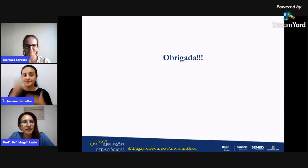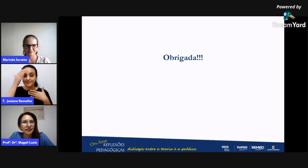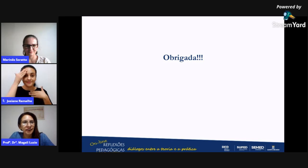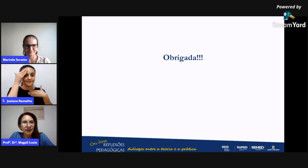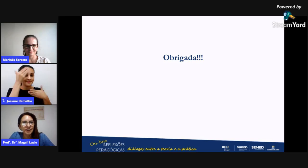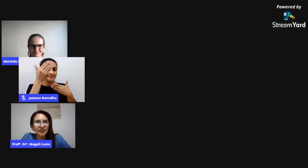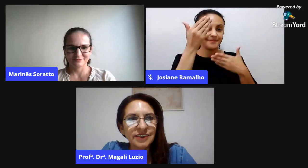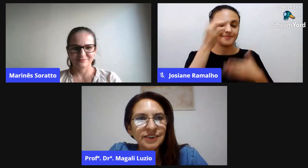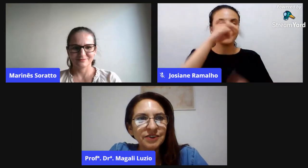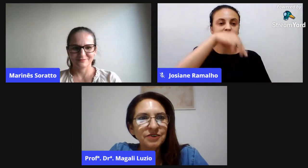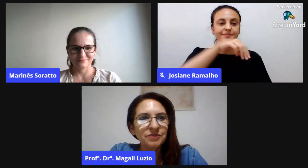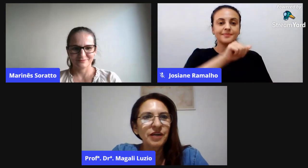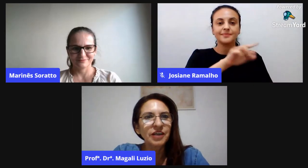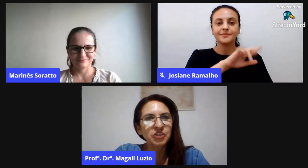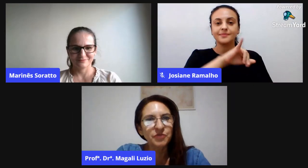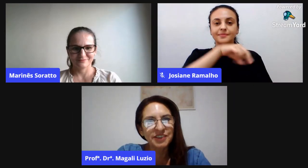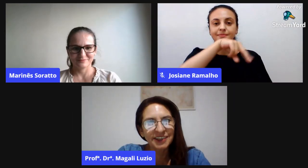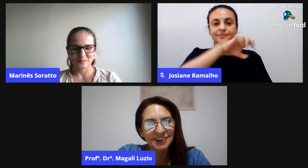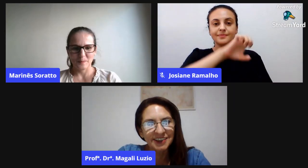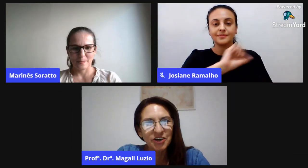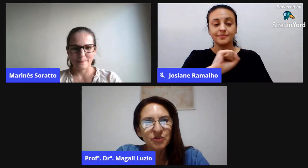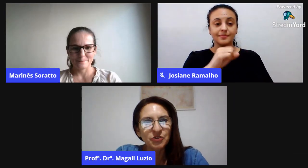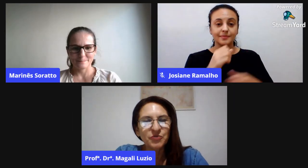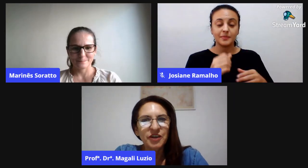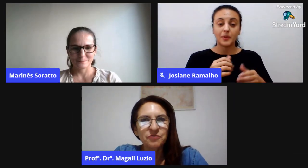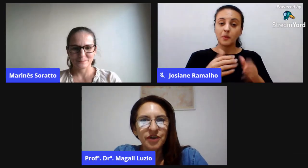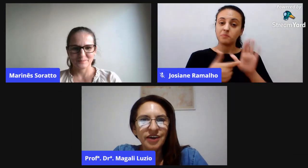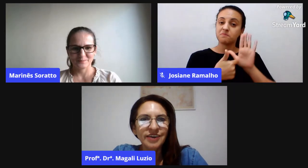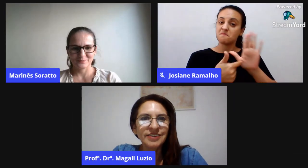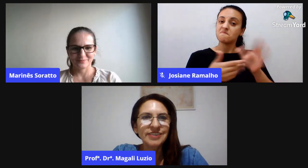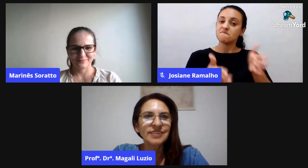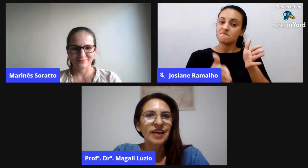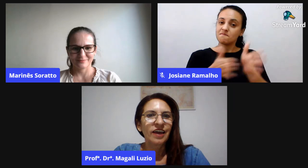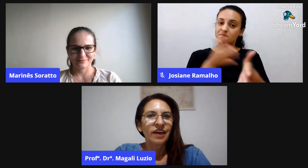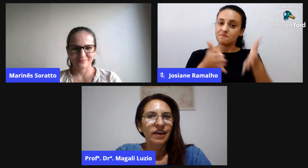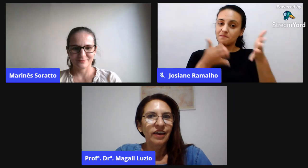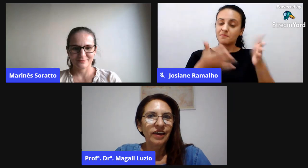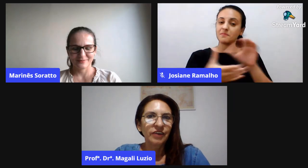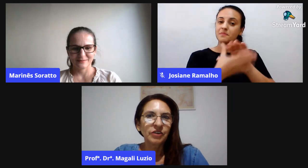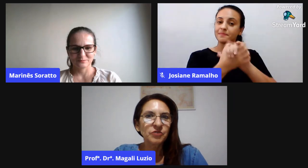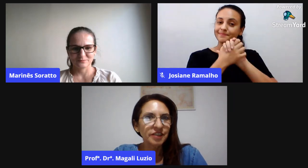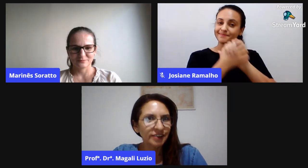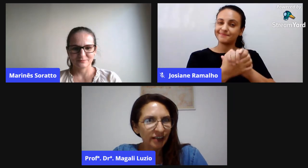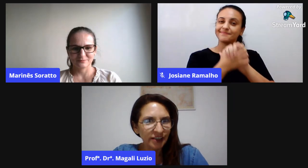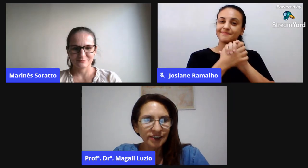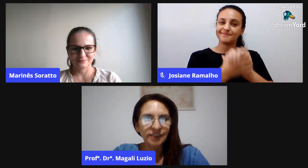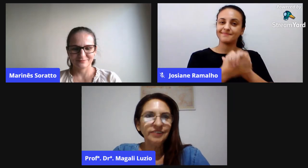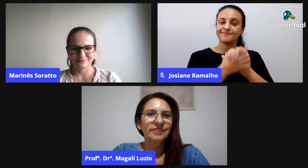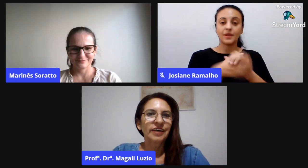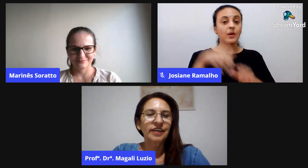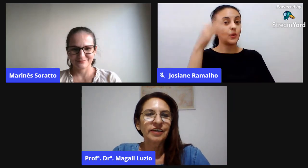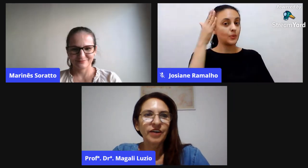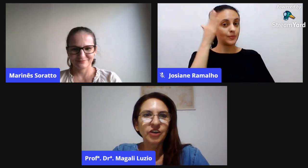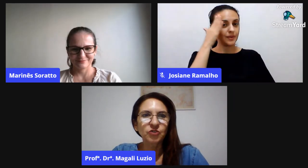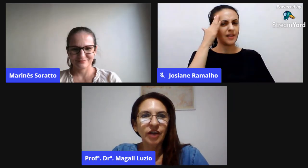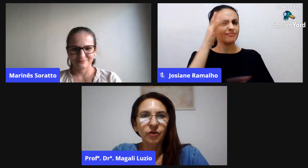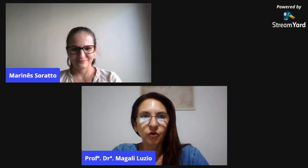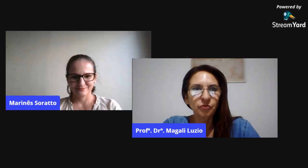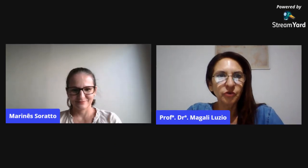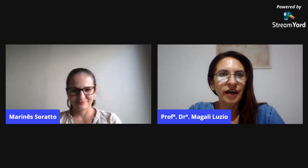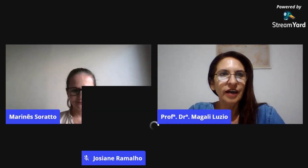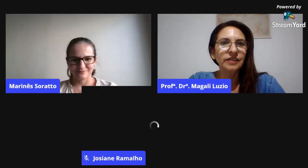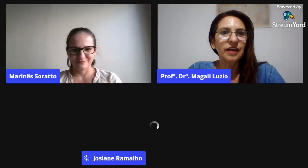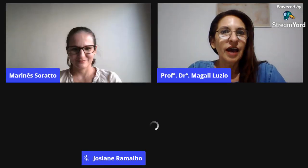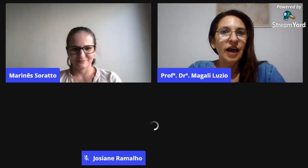Obrigada, Marinês. Brilhante apresentação, meus parabéns. Tenho certeza, né, que vai ajudar